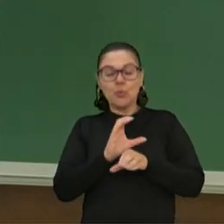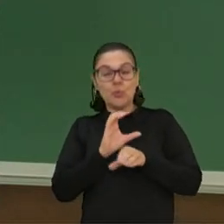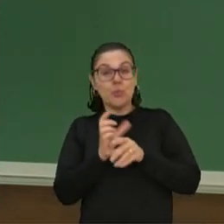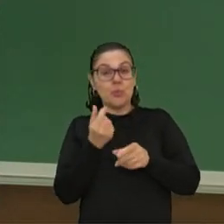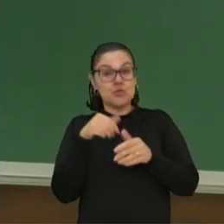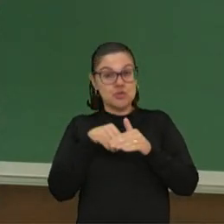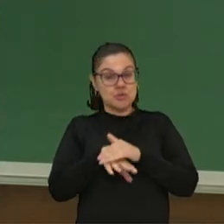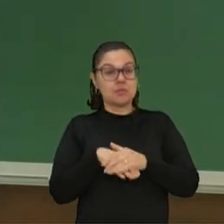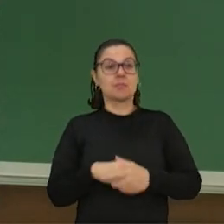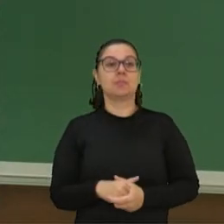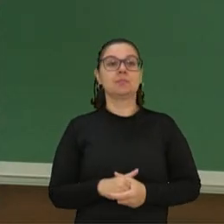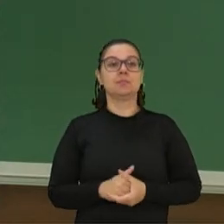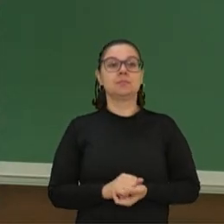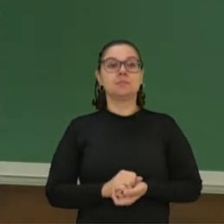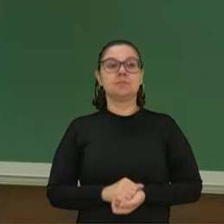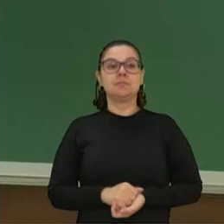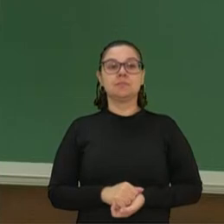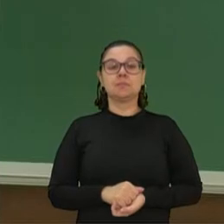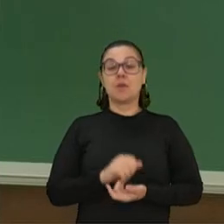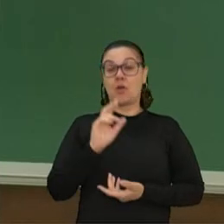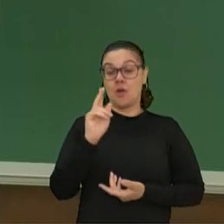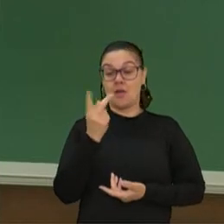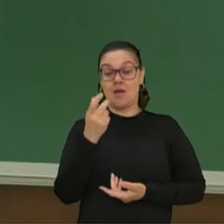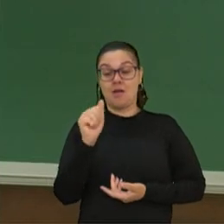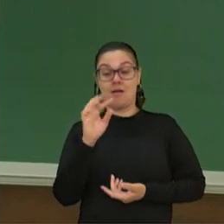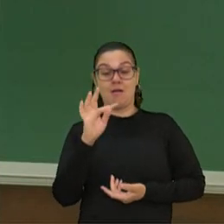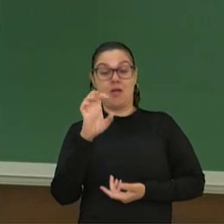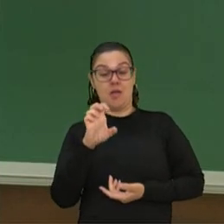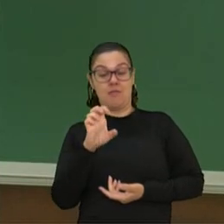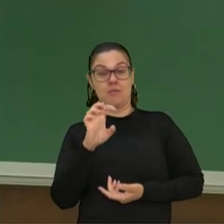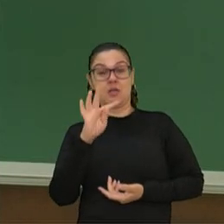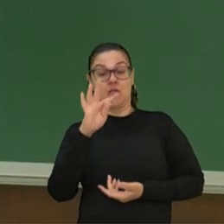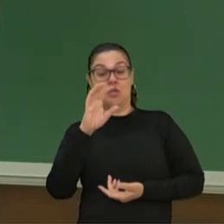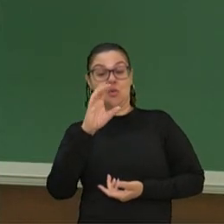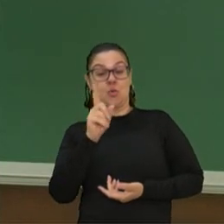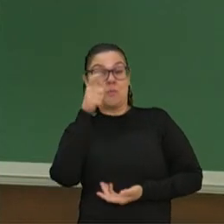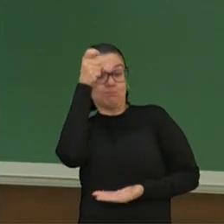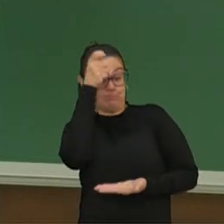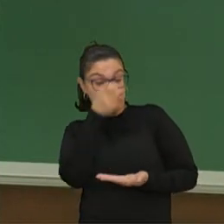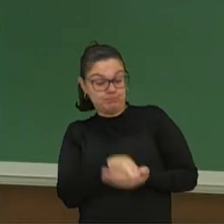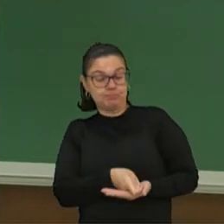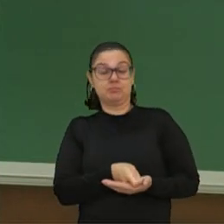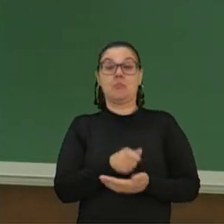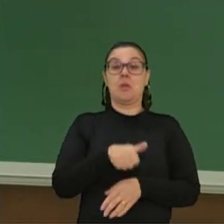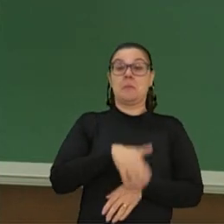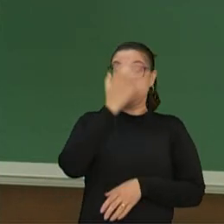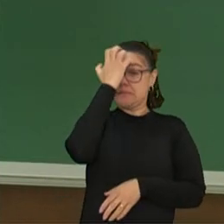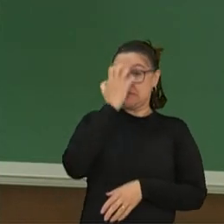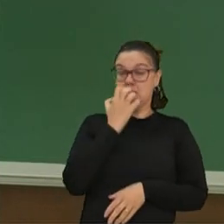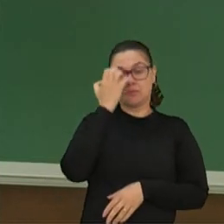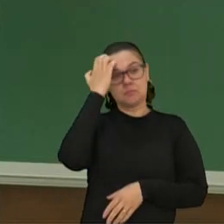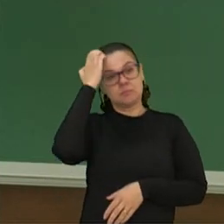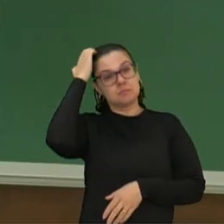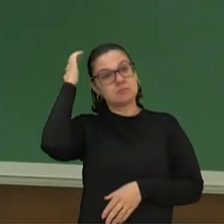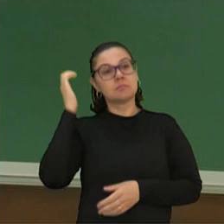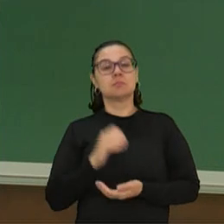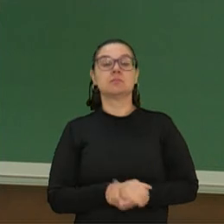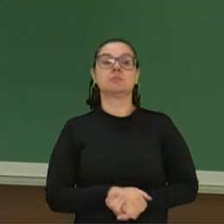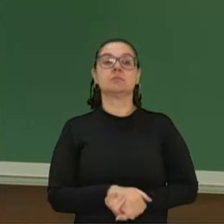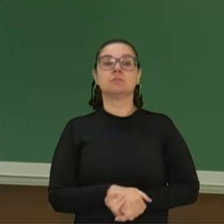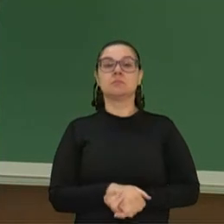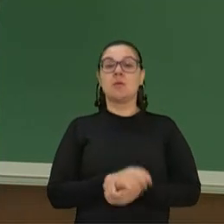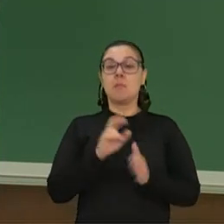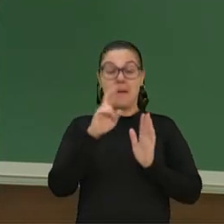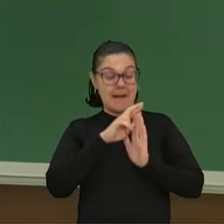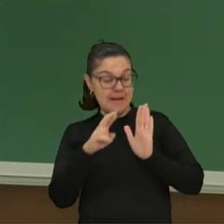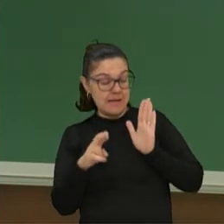dinheiro. O have to já é usado para descrever uma obrigação mais séria, uma regra,